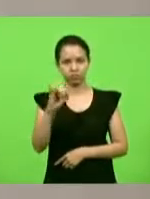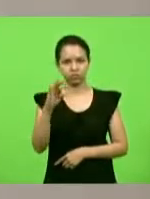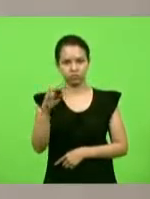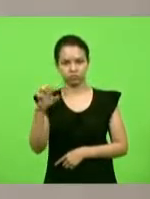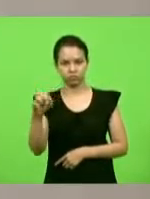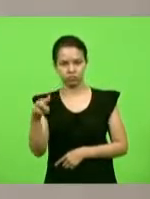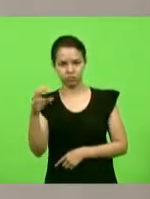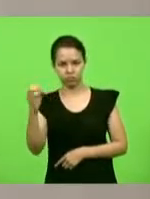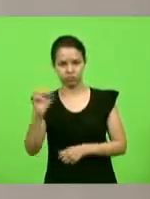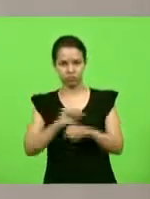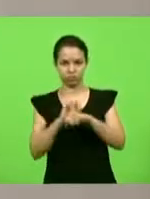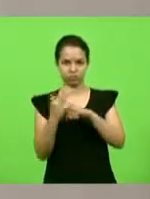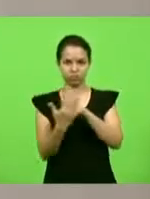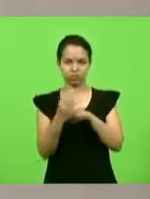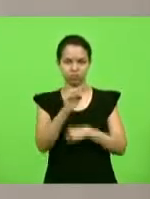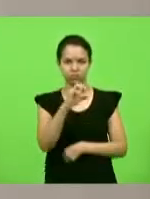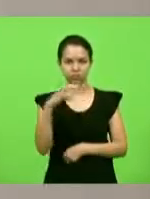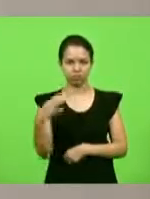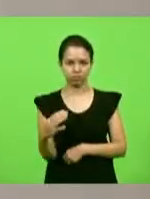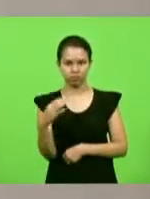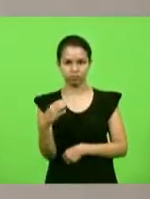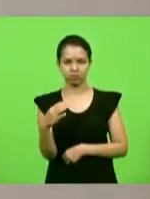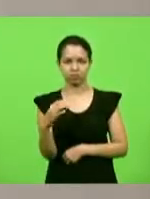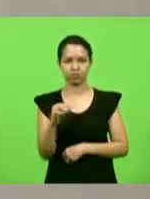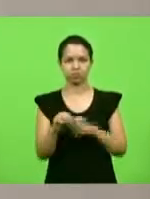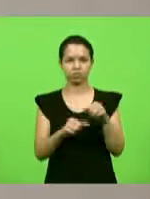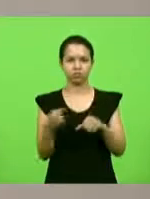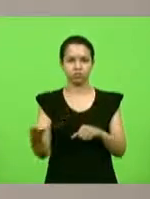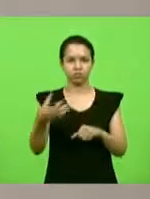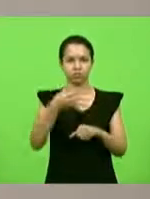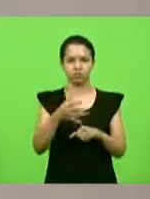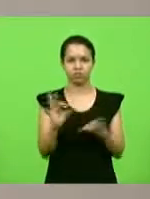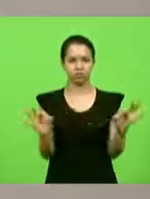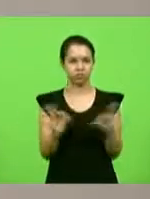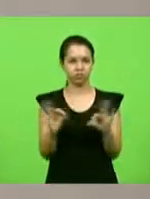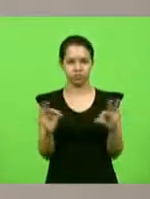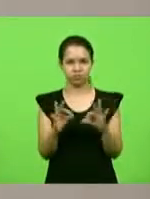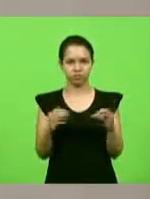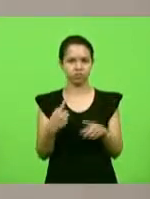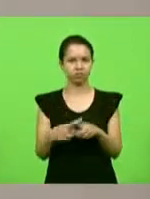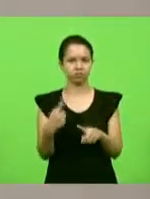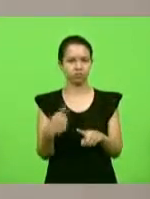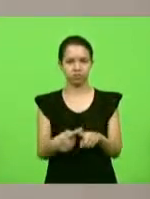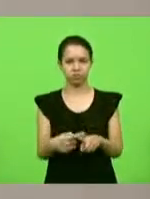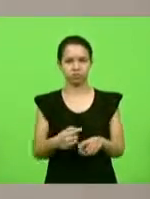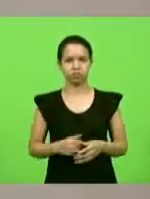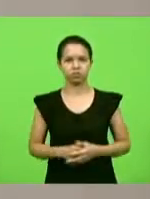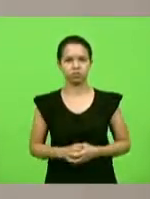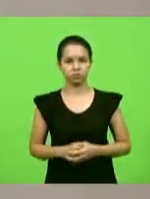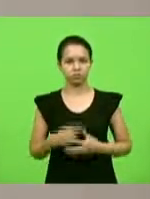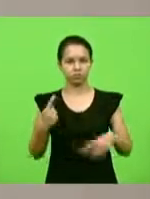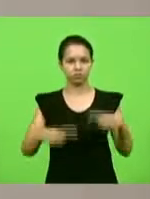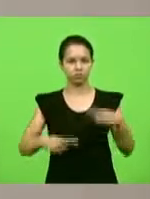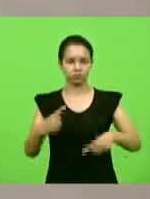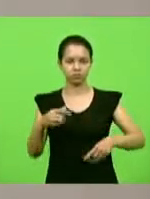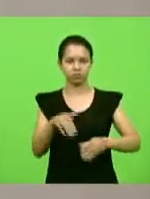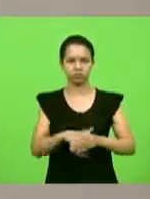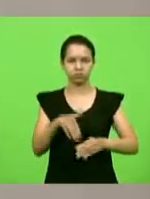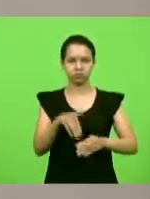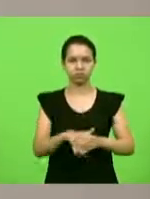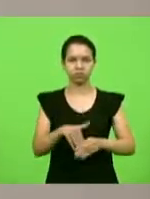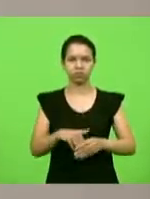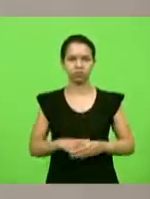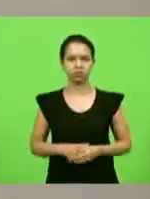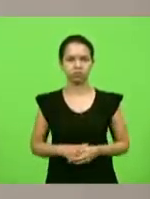www.coronavírus.sc.gov.br não tem sido atualizado nos últimos dias. Em discussão, não havendo quem queira discutir, em votação, deputados que